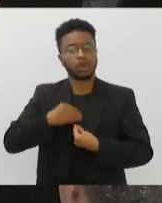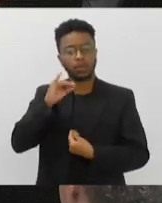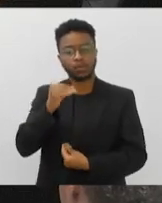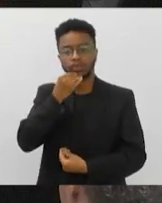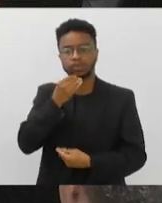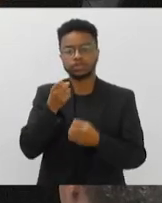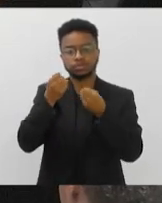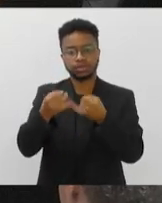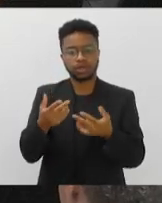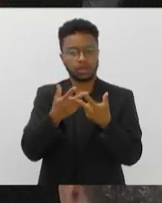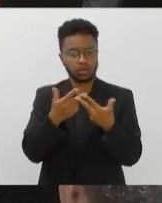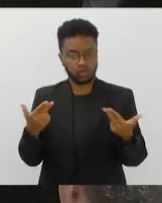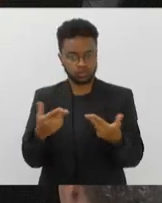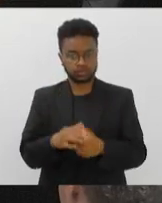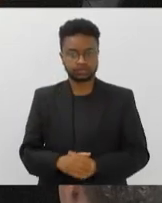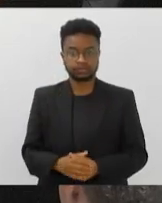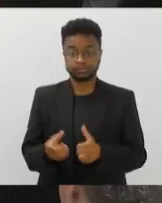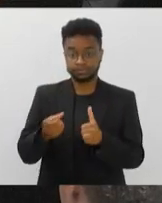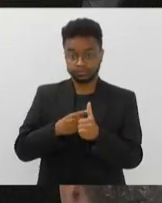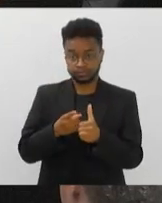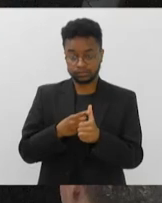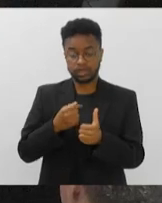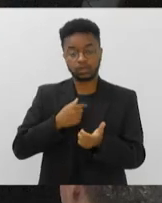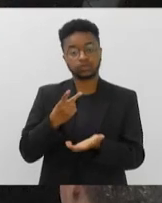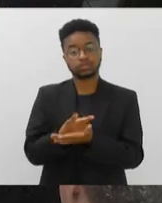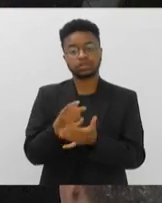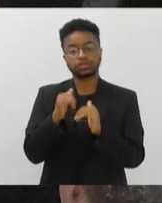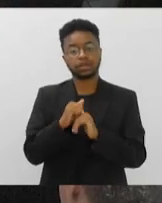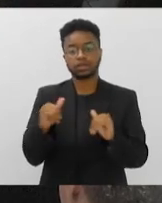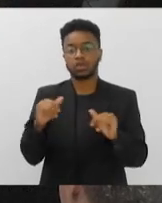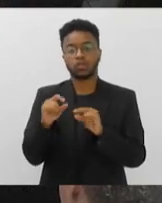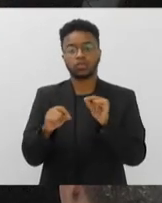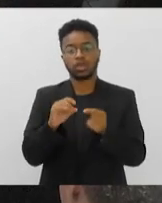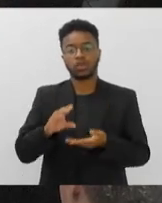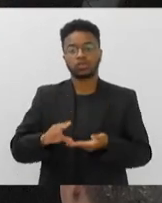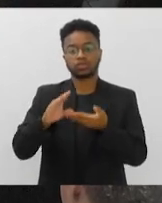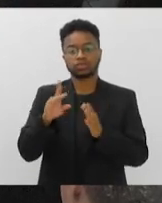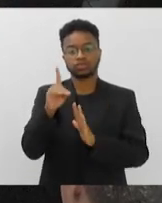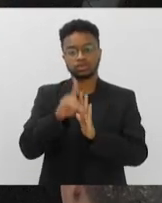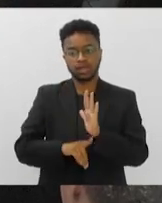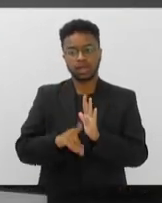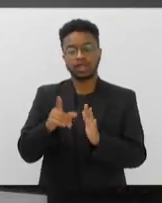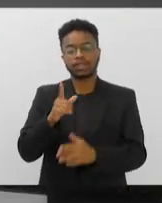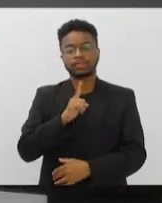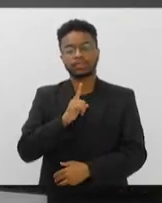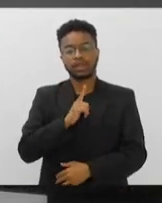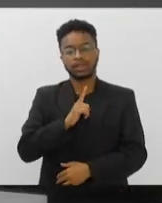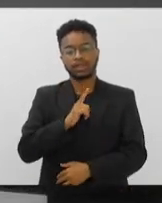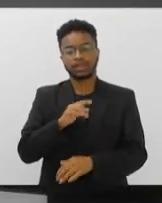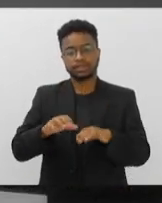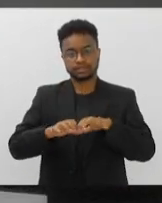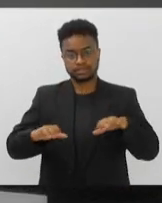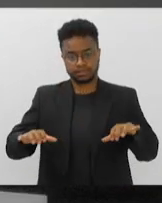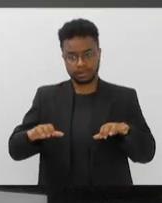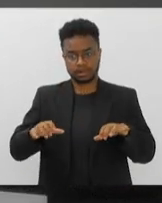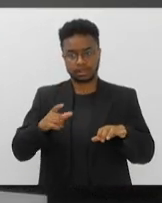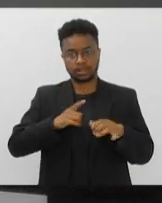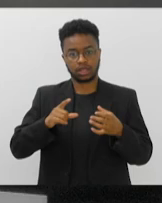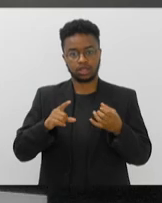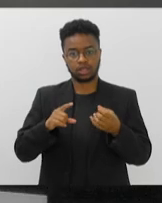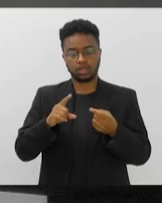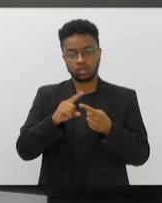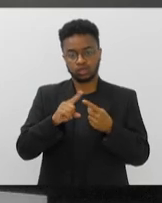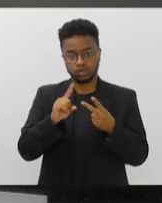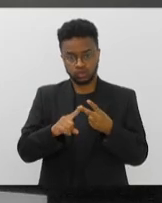coisas eh em primeiro lugar eu sempre digo nesse Campo dos conselhos de direitos nós temos uma divisão Nós temos duas grandes